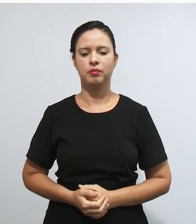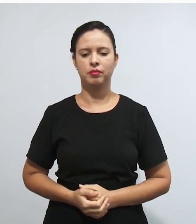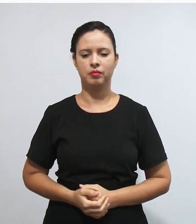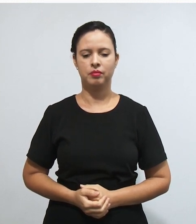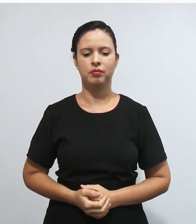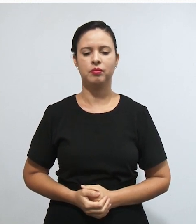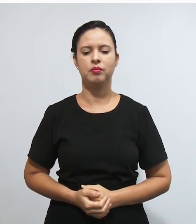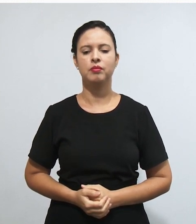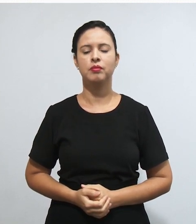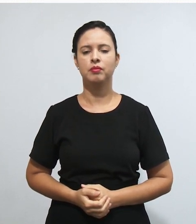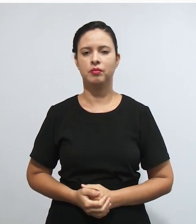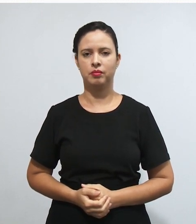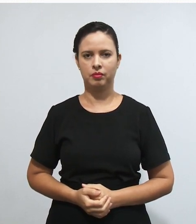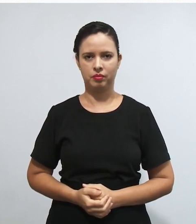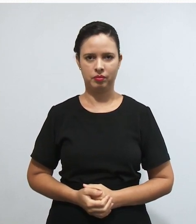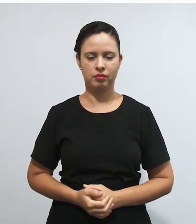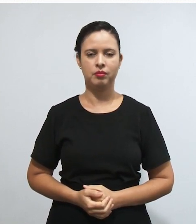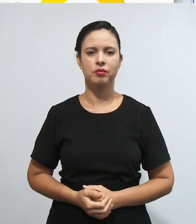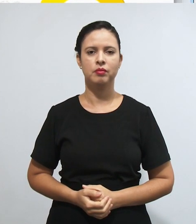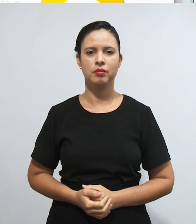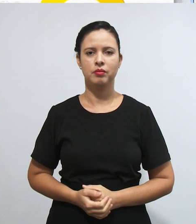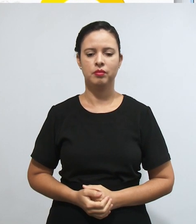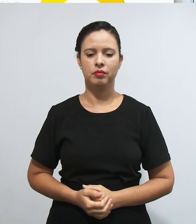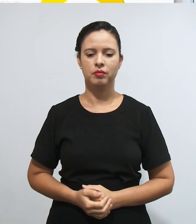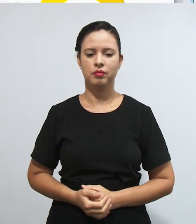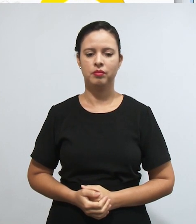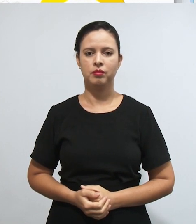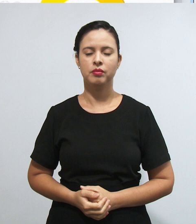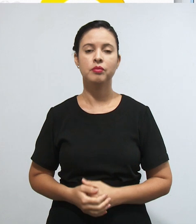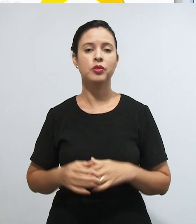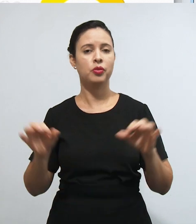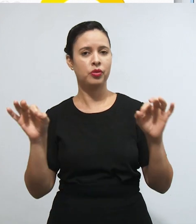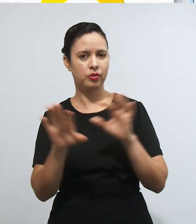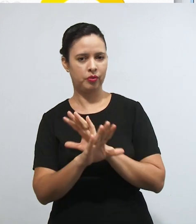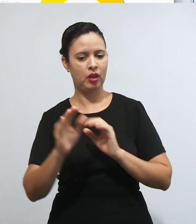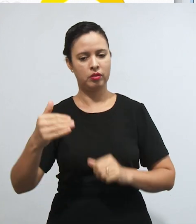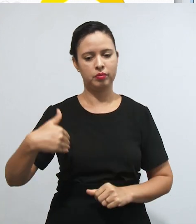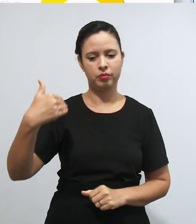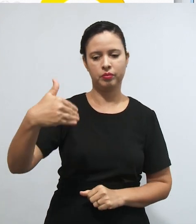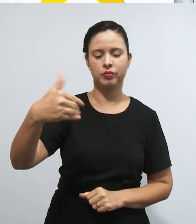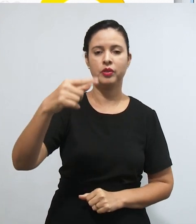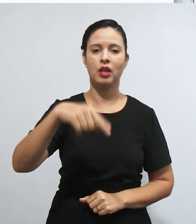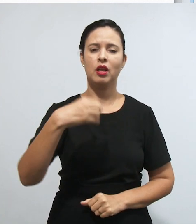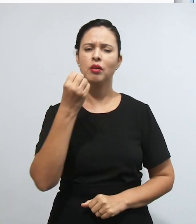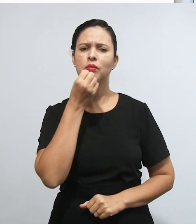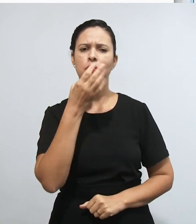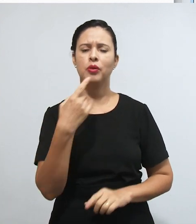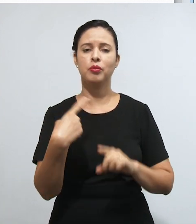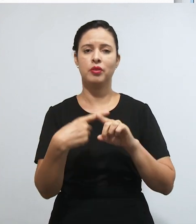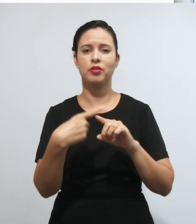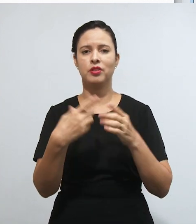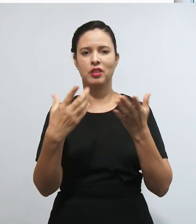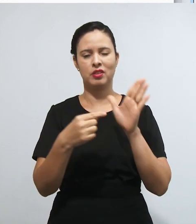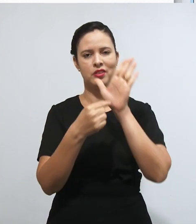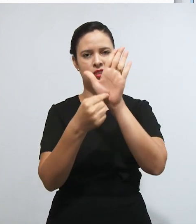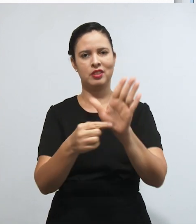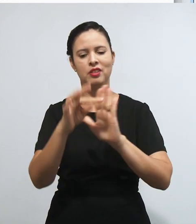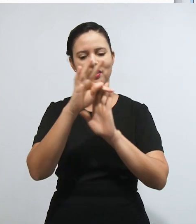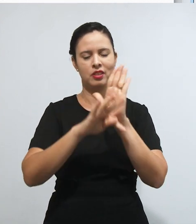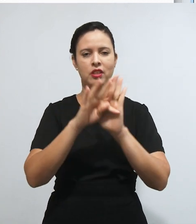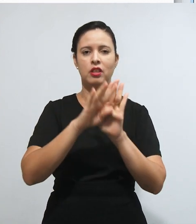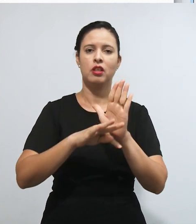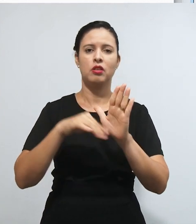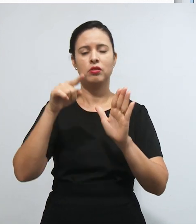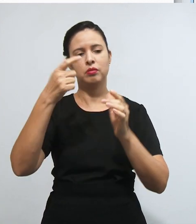Né? E aí tirei. E assim segue. Tá bom? Então, eu acho isso aqui fundamental quando você quer revelar os textos conforme você vai